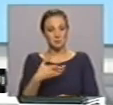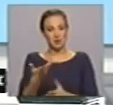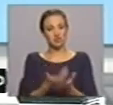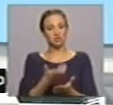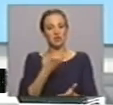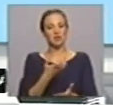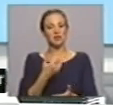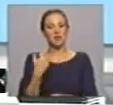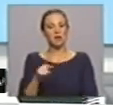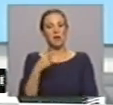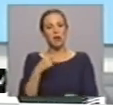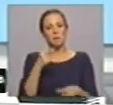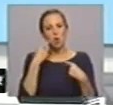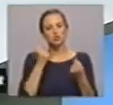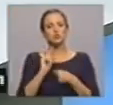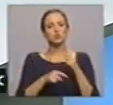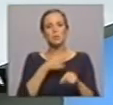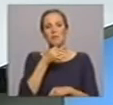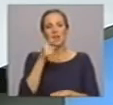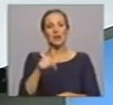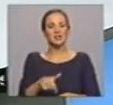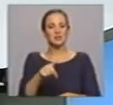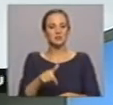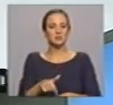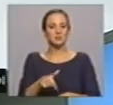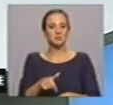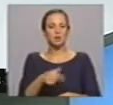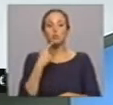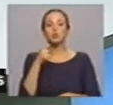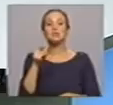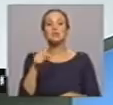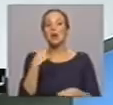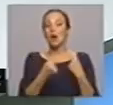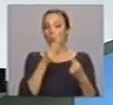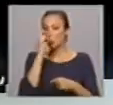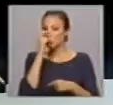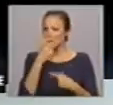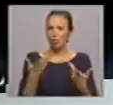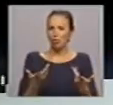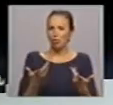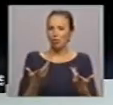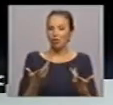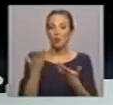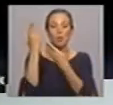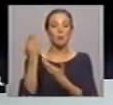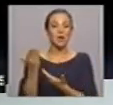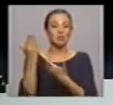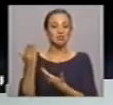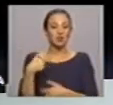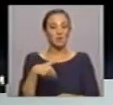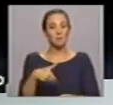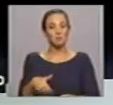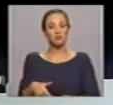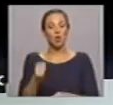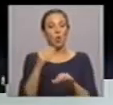que trazes para comentar? E pergunto se há alguma curiosidade. Olha, é mais uma homenagem que no fundo vamos fazer. A